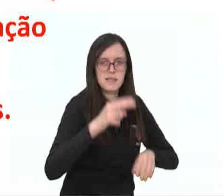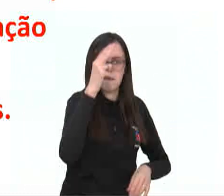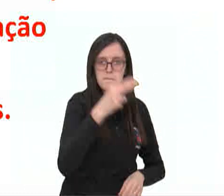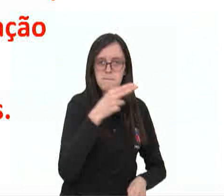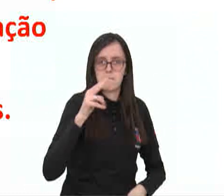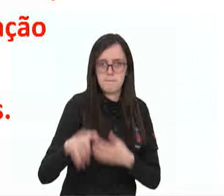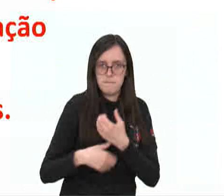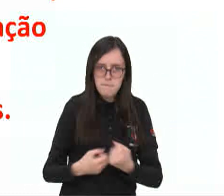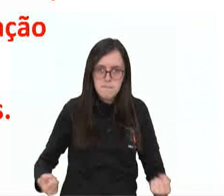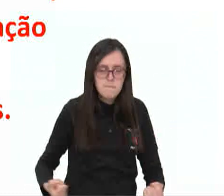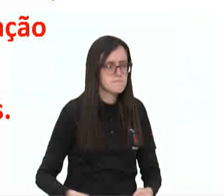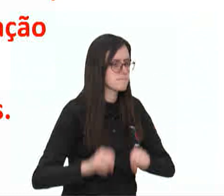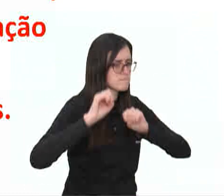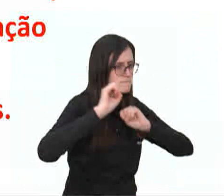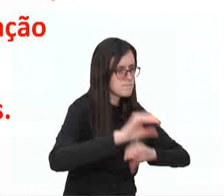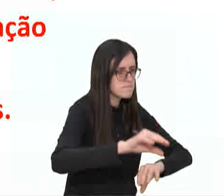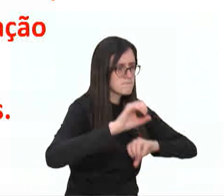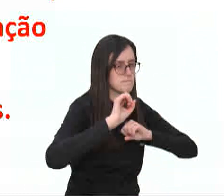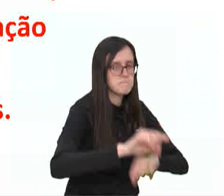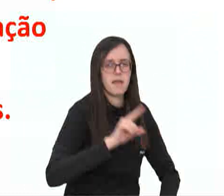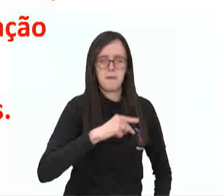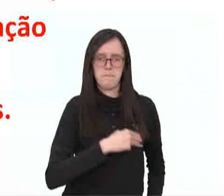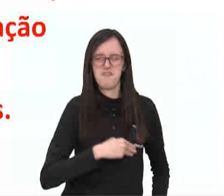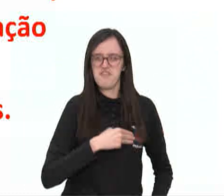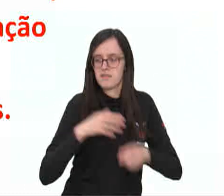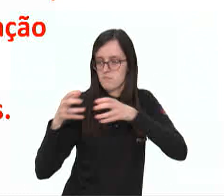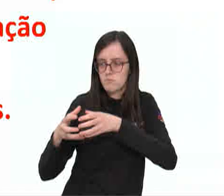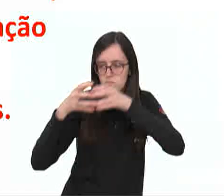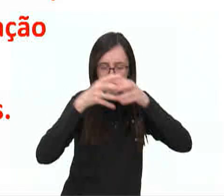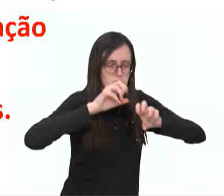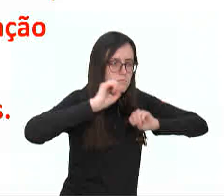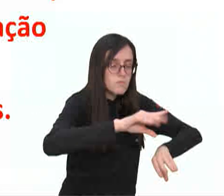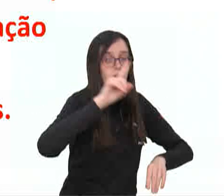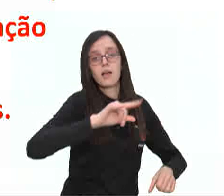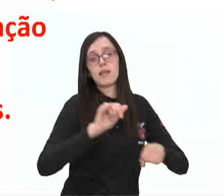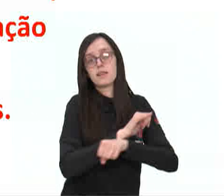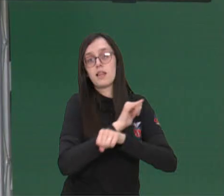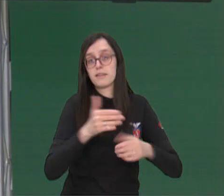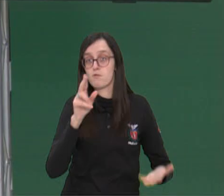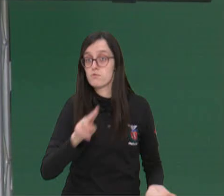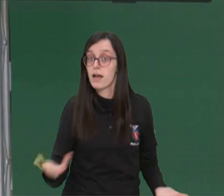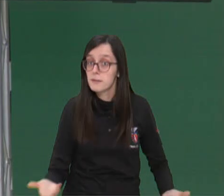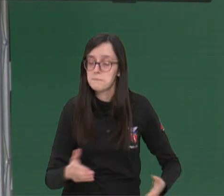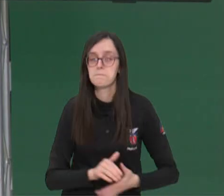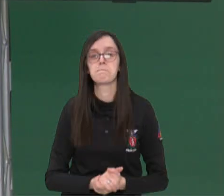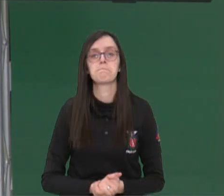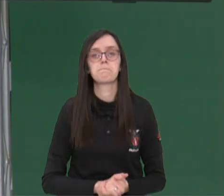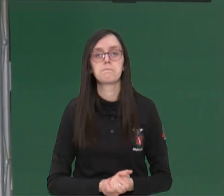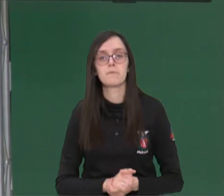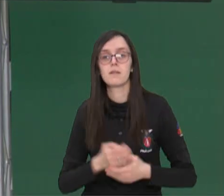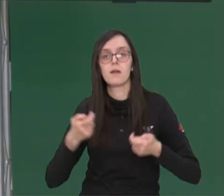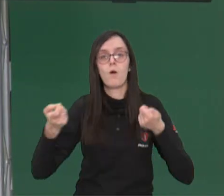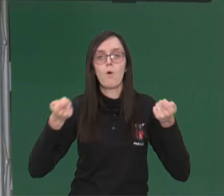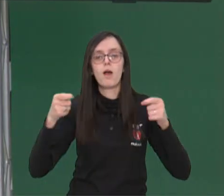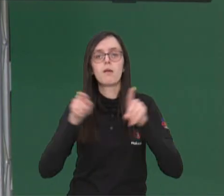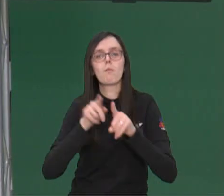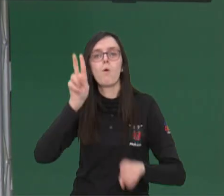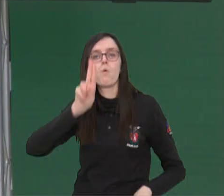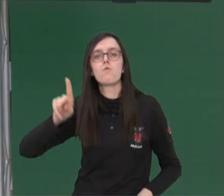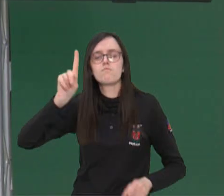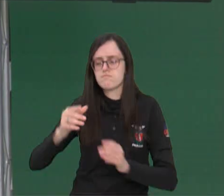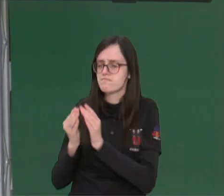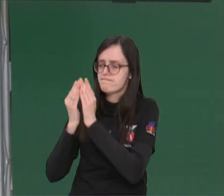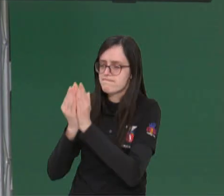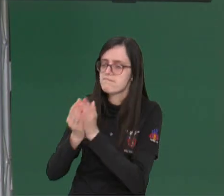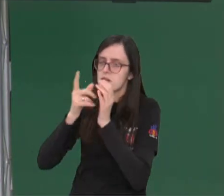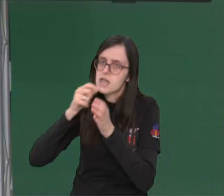indígenas. Os padres jesuítas, as missões jesuíticas. Foi uma estratégia utilizada. Controle e uso da